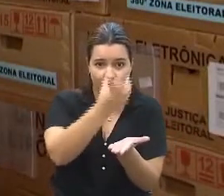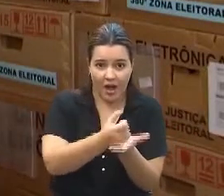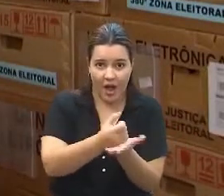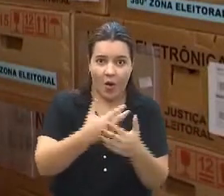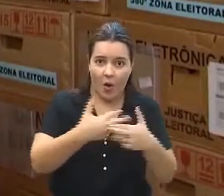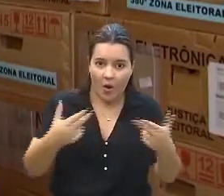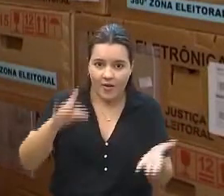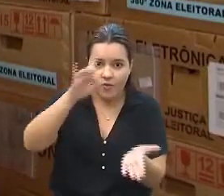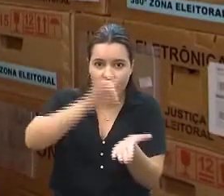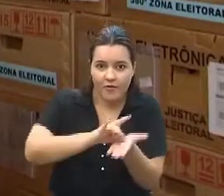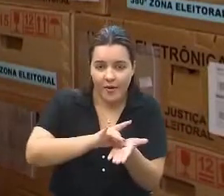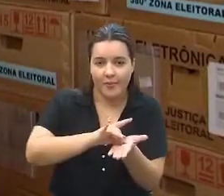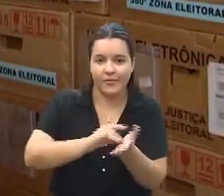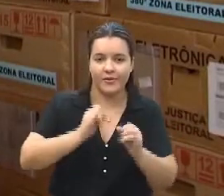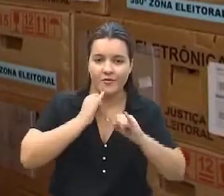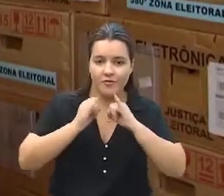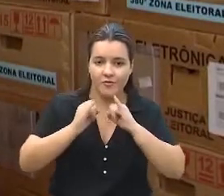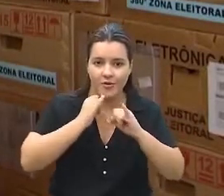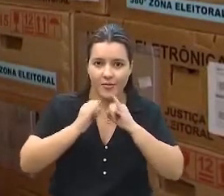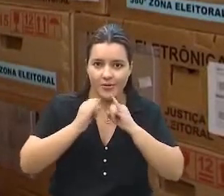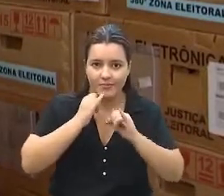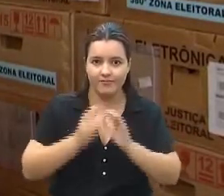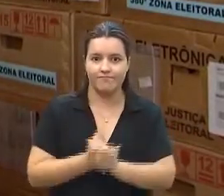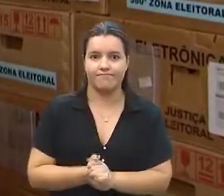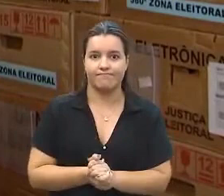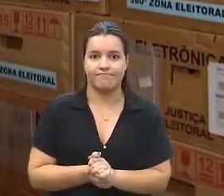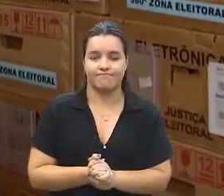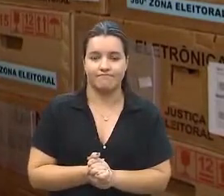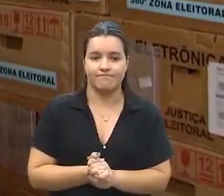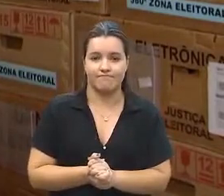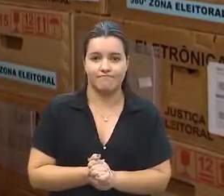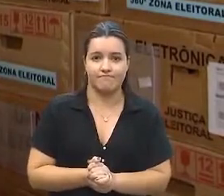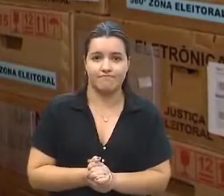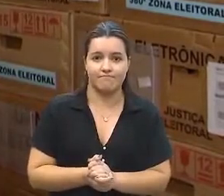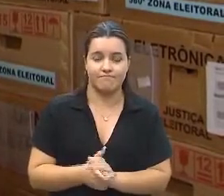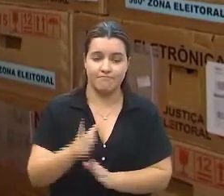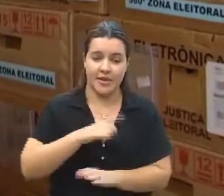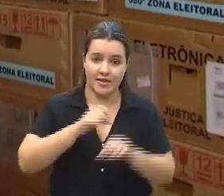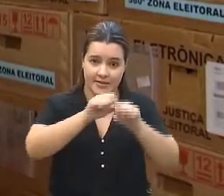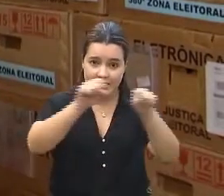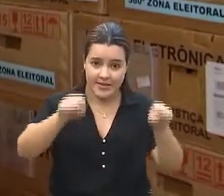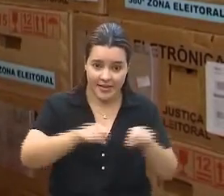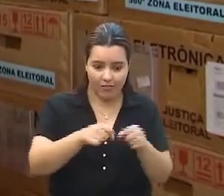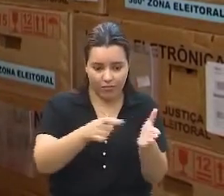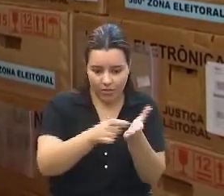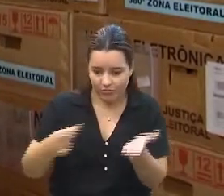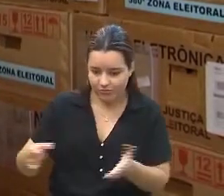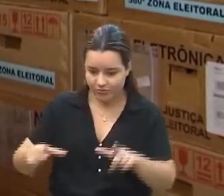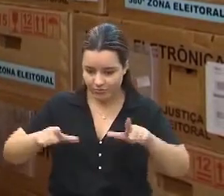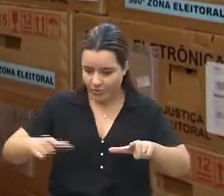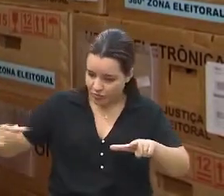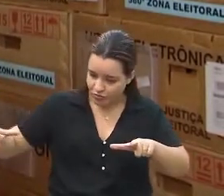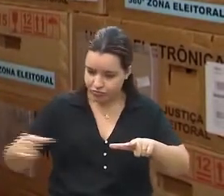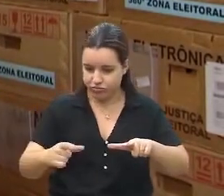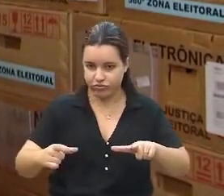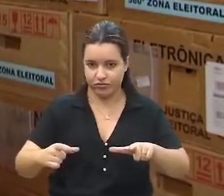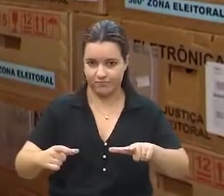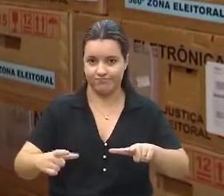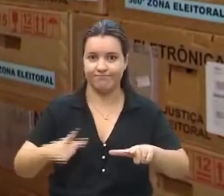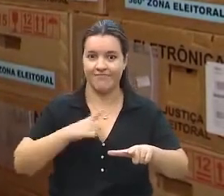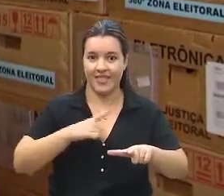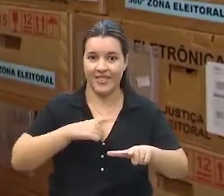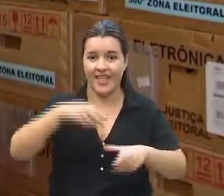eleitorais oficiais. Depois, a gente vai inseminar esses sistemas oficiais nas urnas. E elas vão passar a